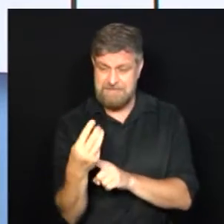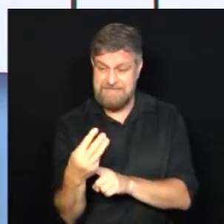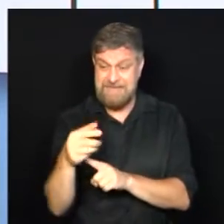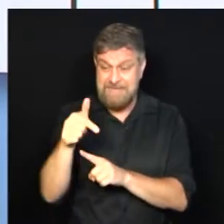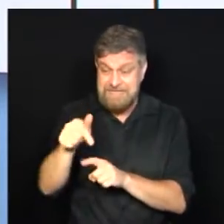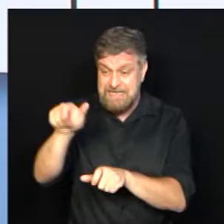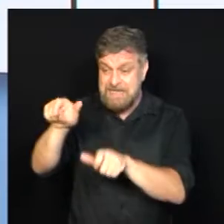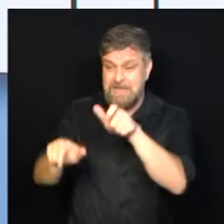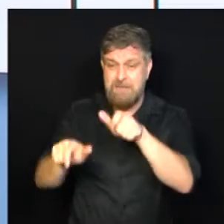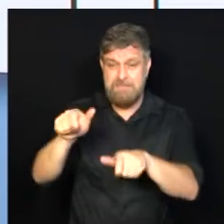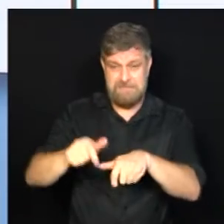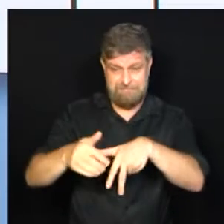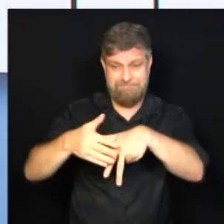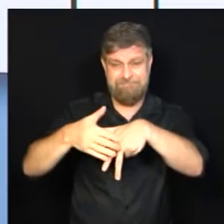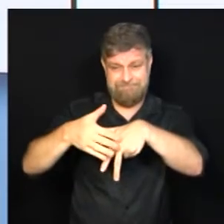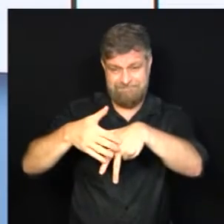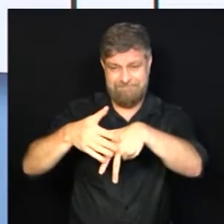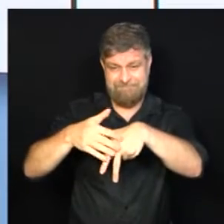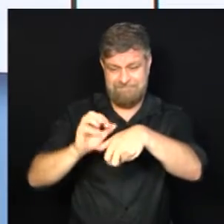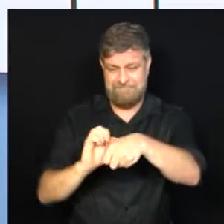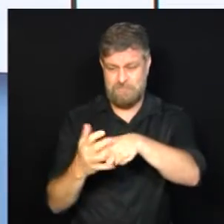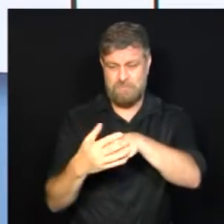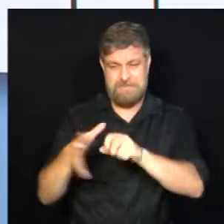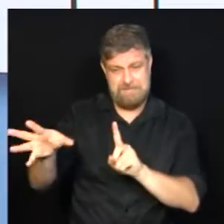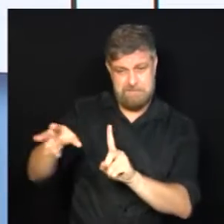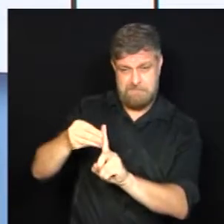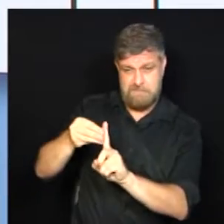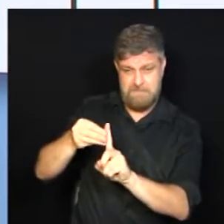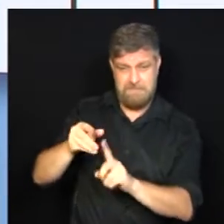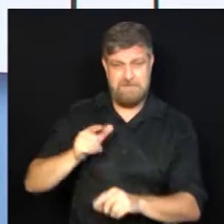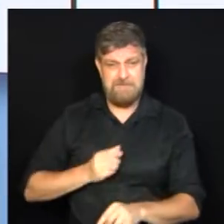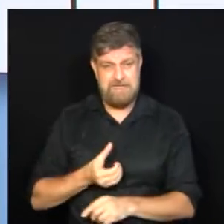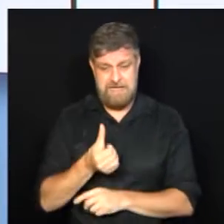8.195.637 casos da Covid-19. São